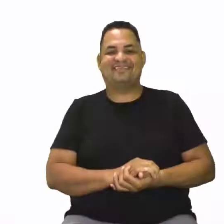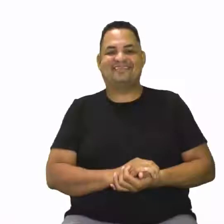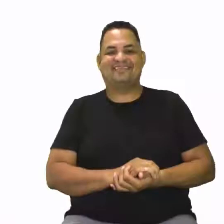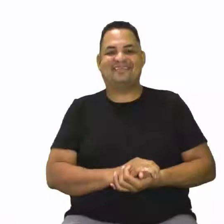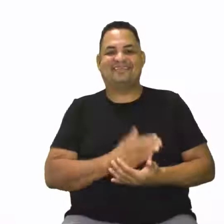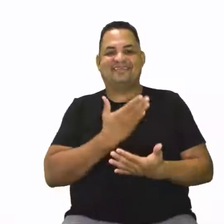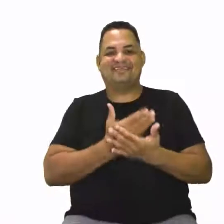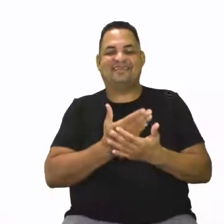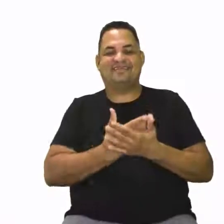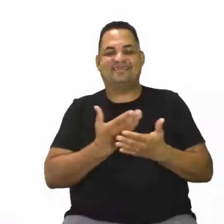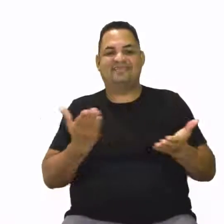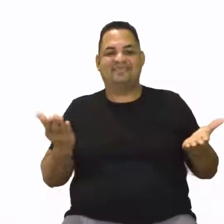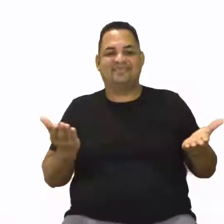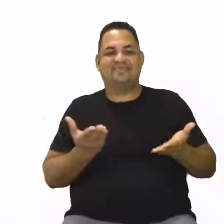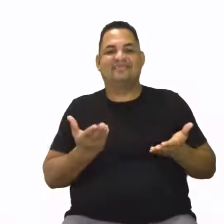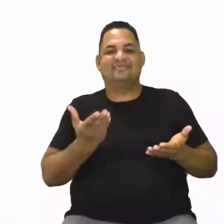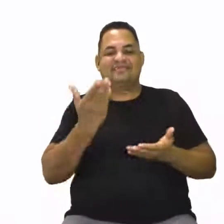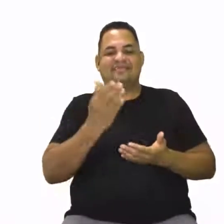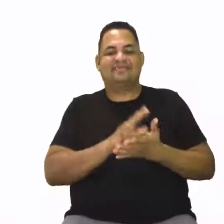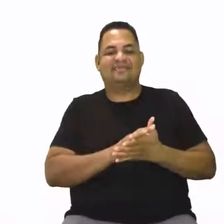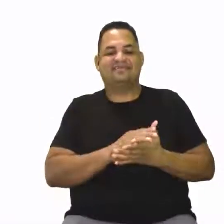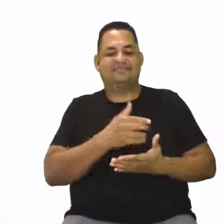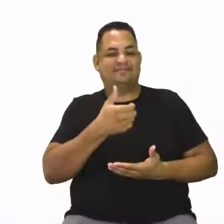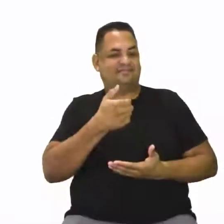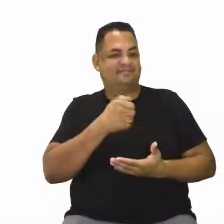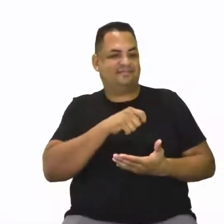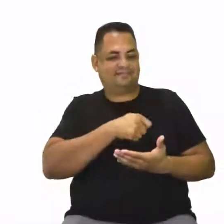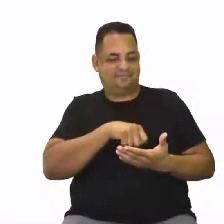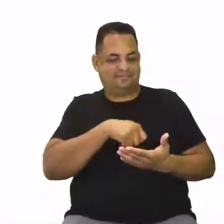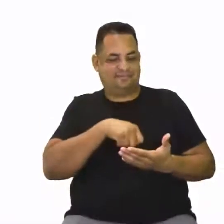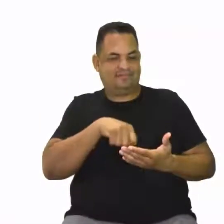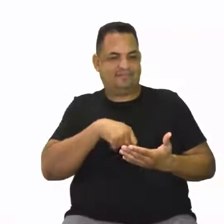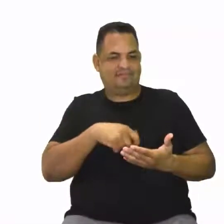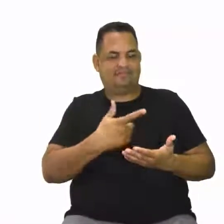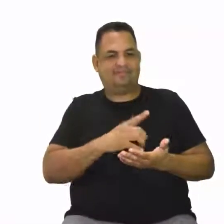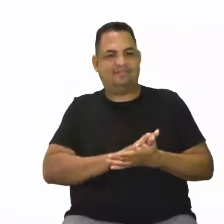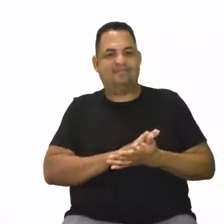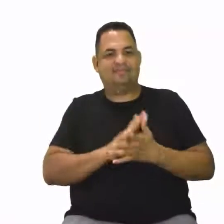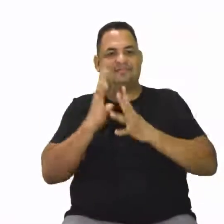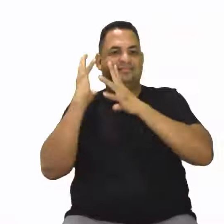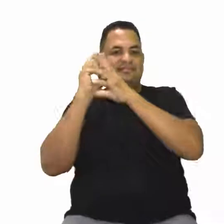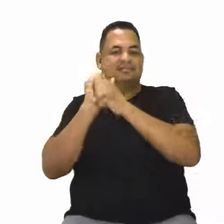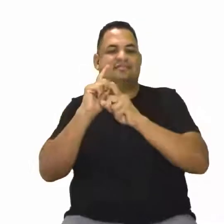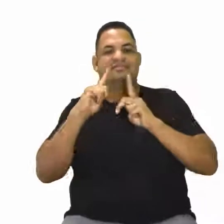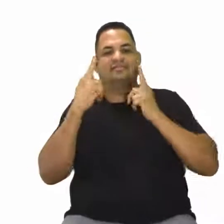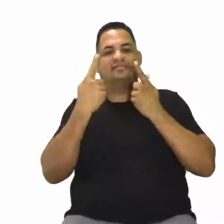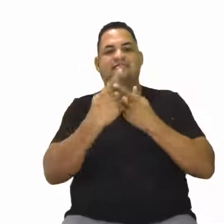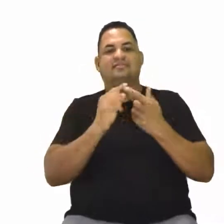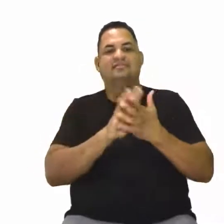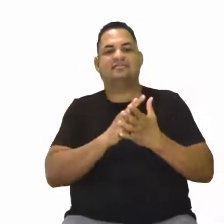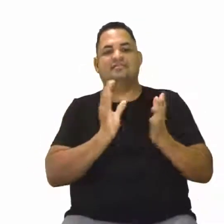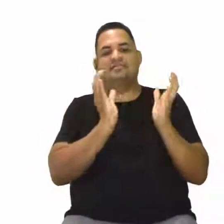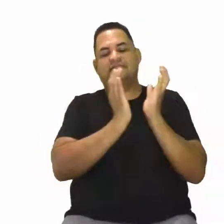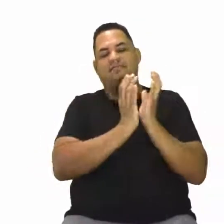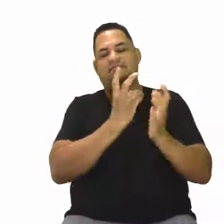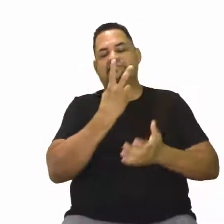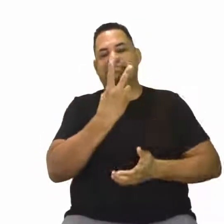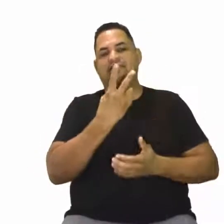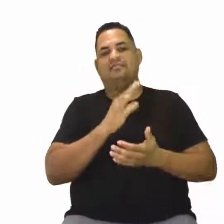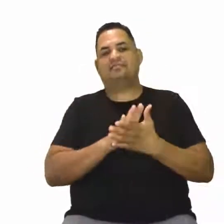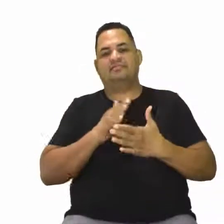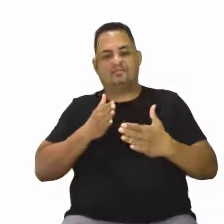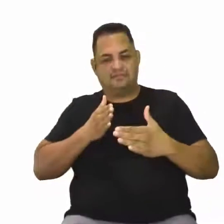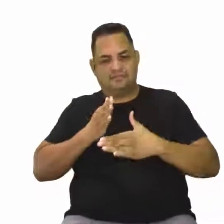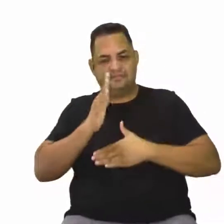aula de hoje, deixa eu só testar aqui a minha caneta, beleza? Revisão geral da unidade 2, vamos partir então